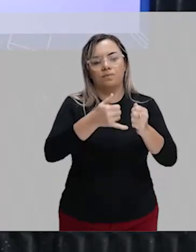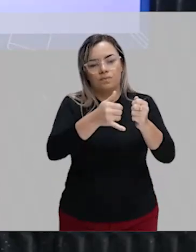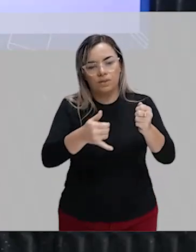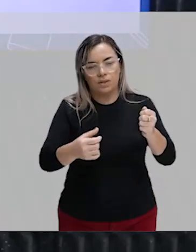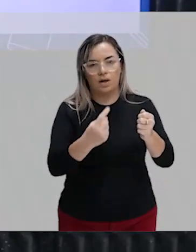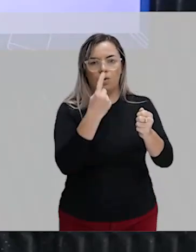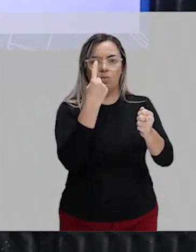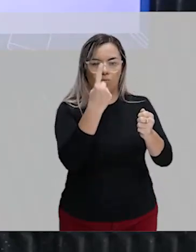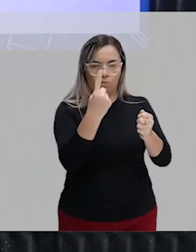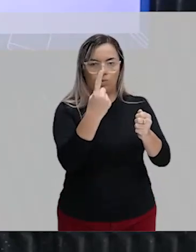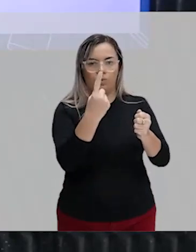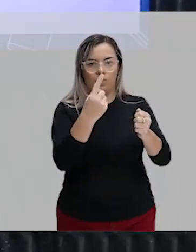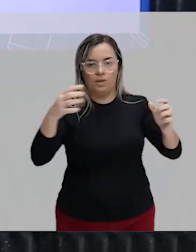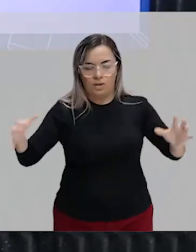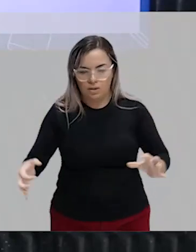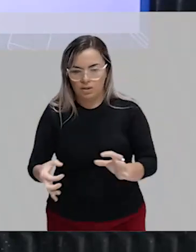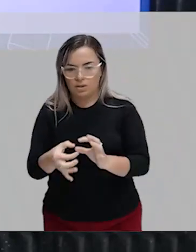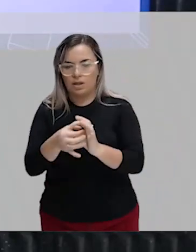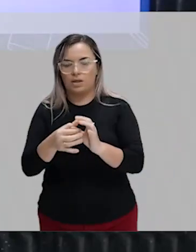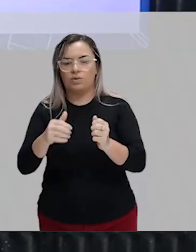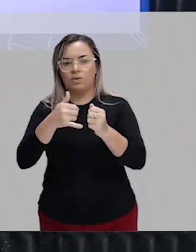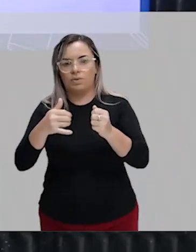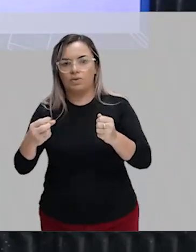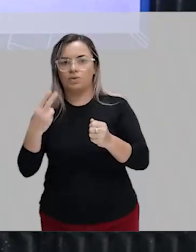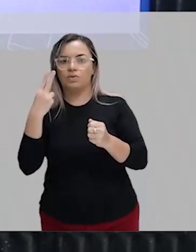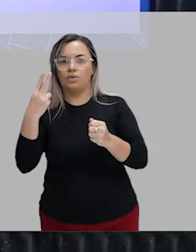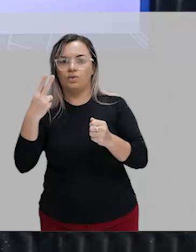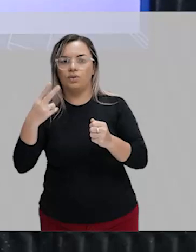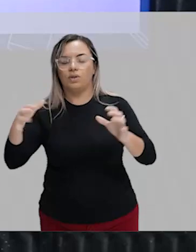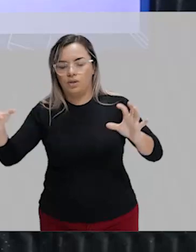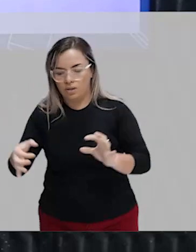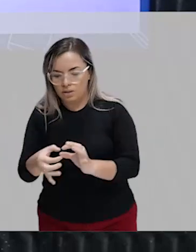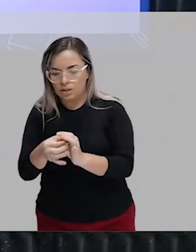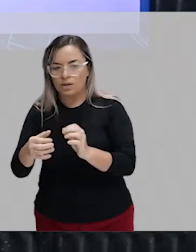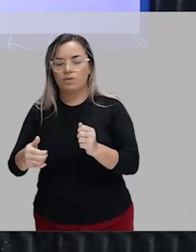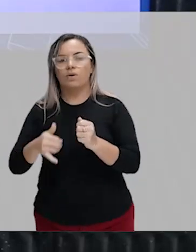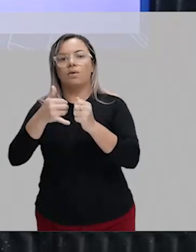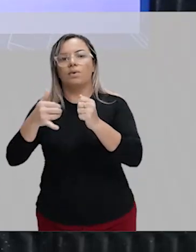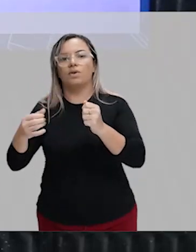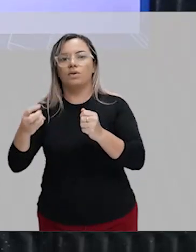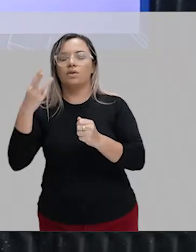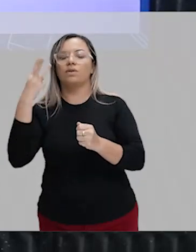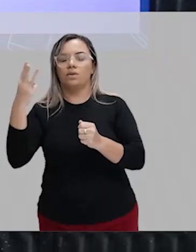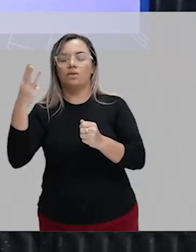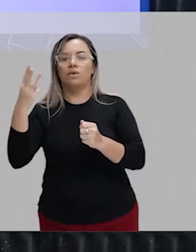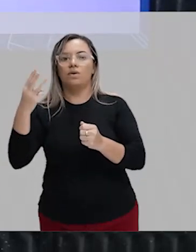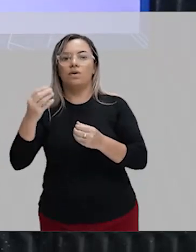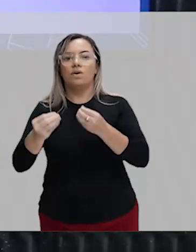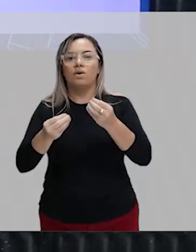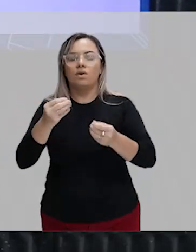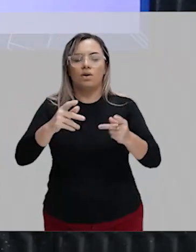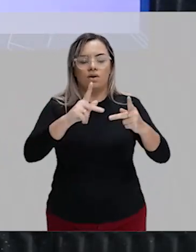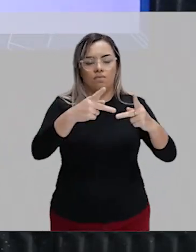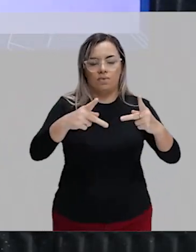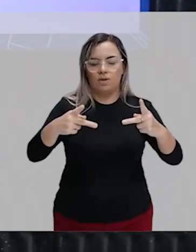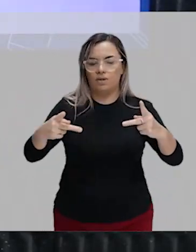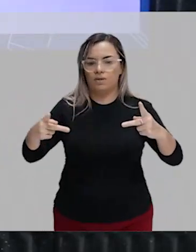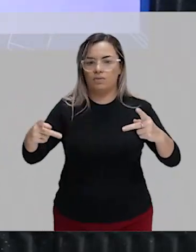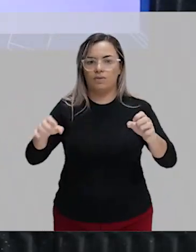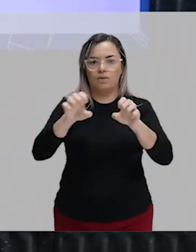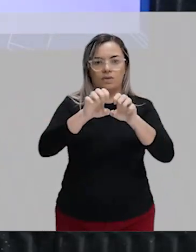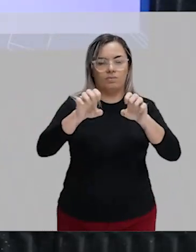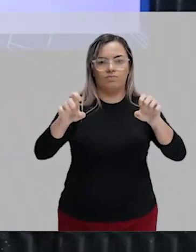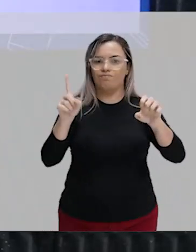aminoácido 2, ligado com aminoácido 3, a proteína que é formada, que está nessa formação, não é a